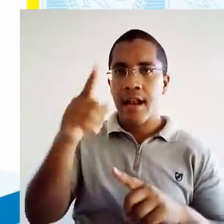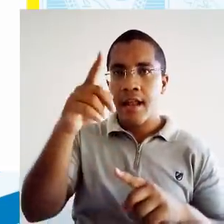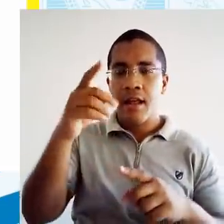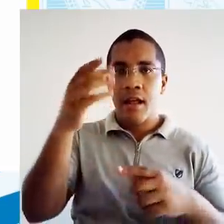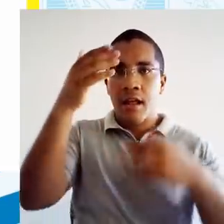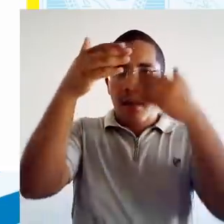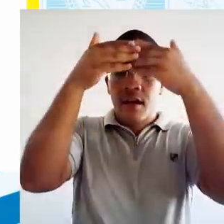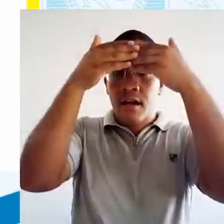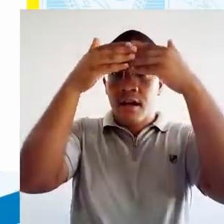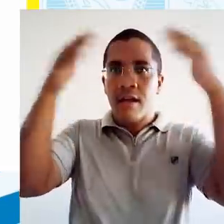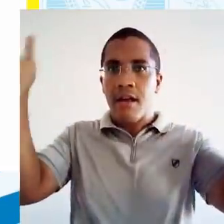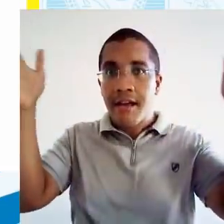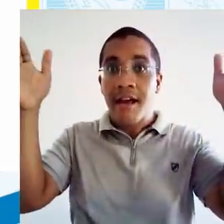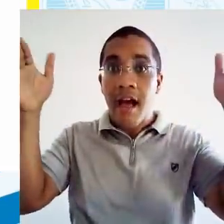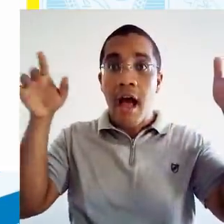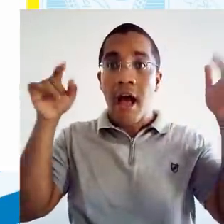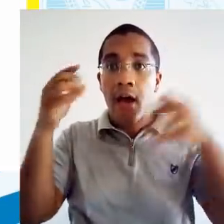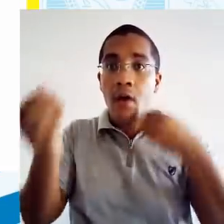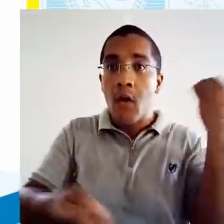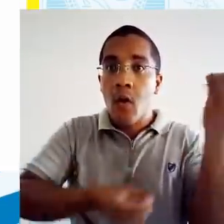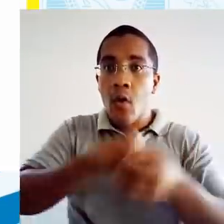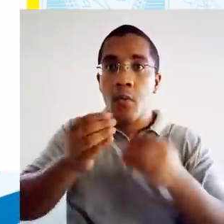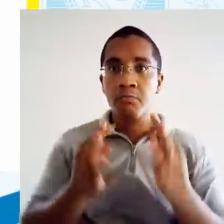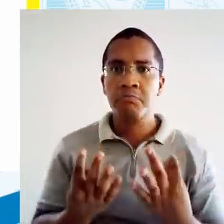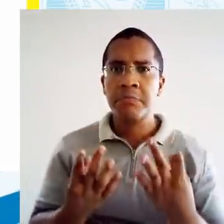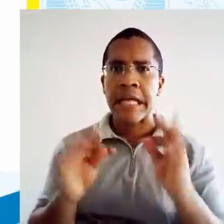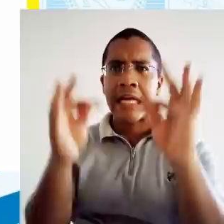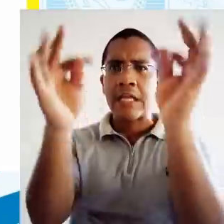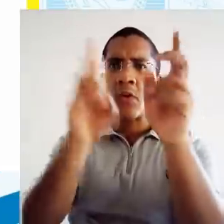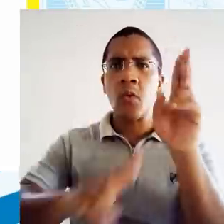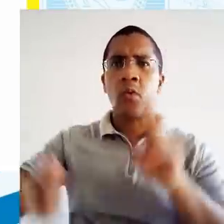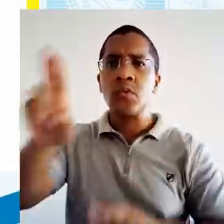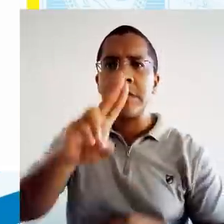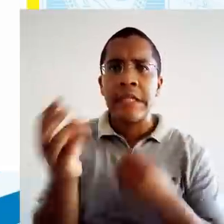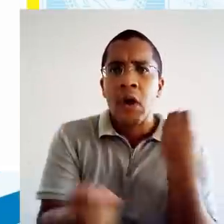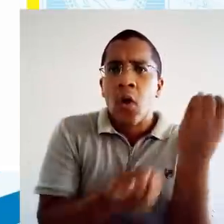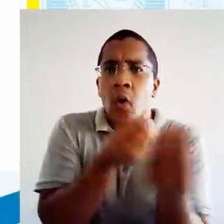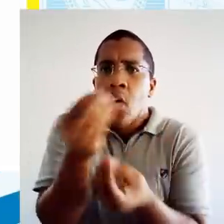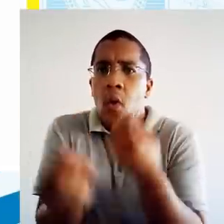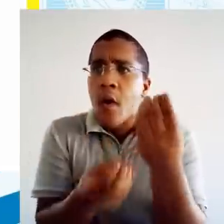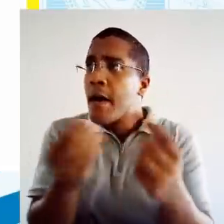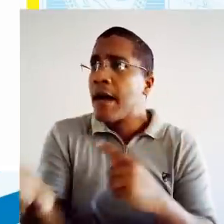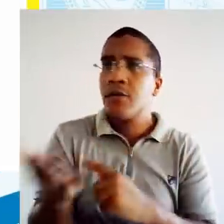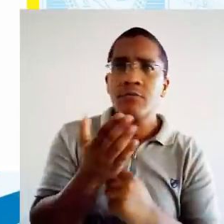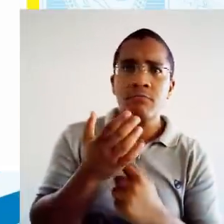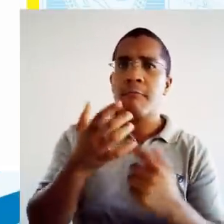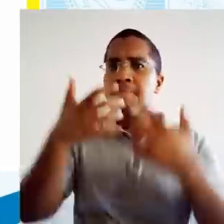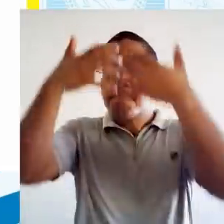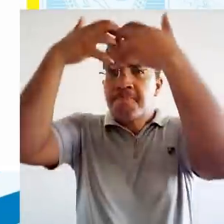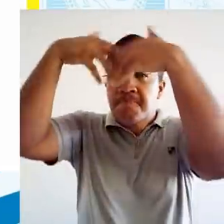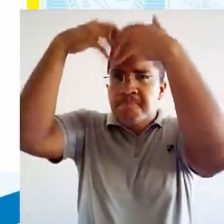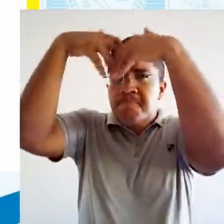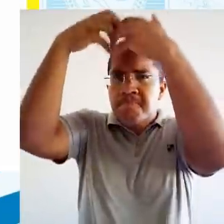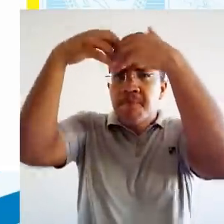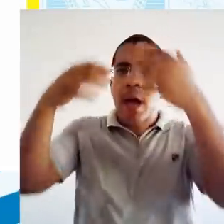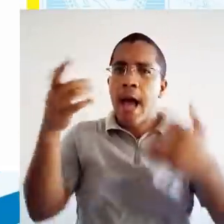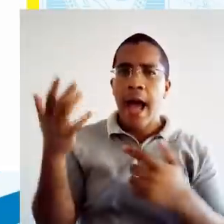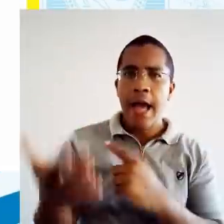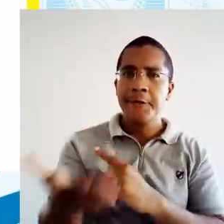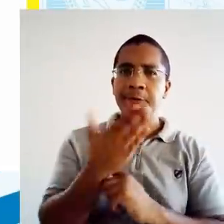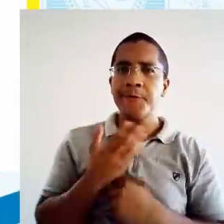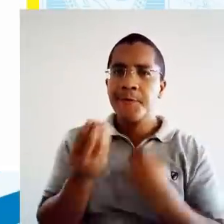levar uma abrangência na área de utilização da tecnologia a favor dos processos